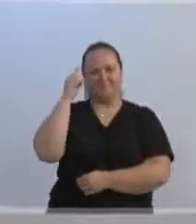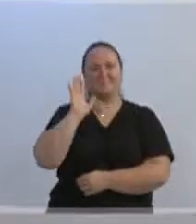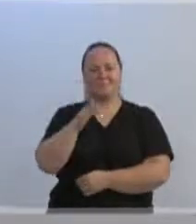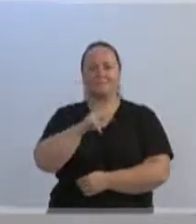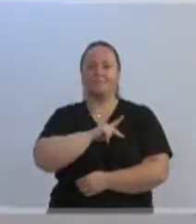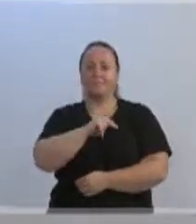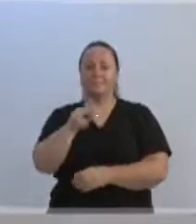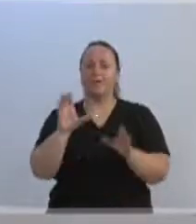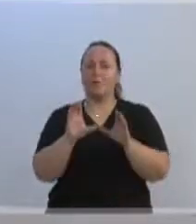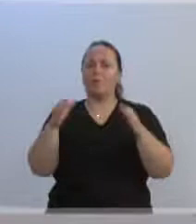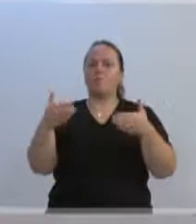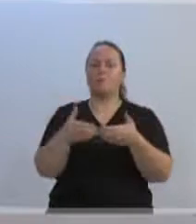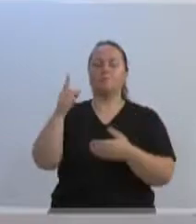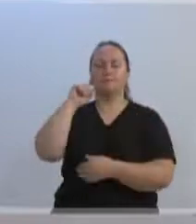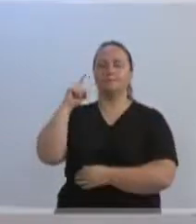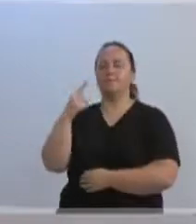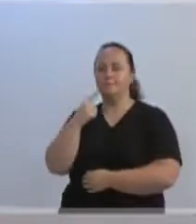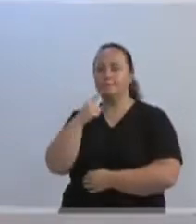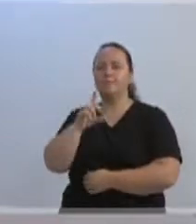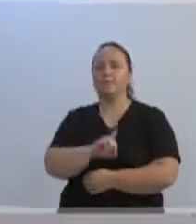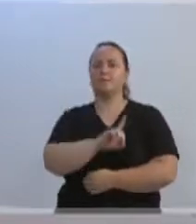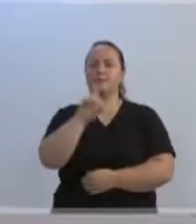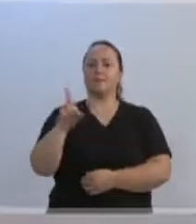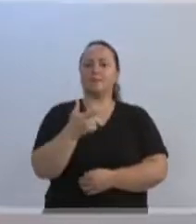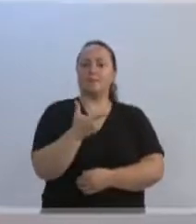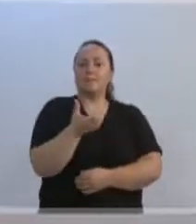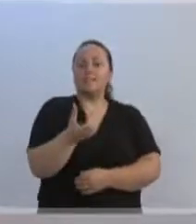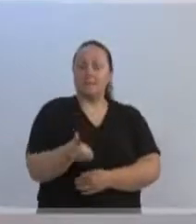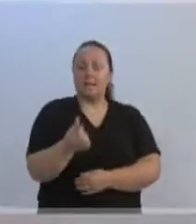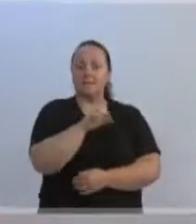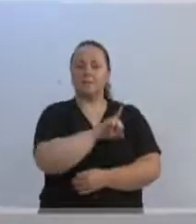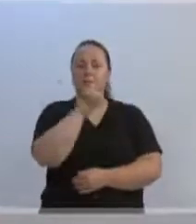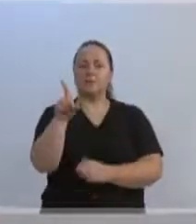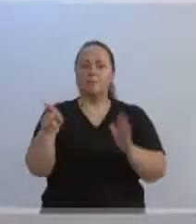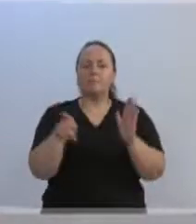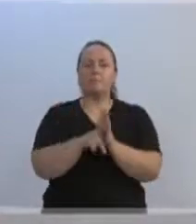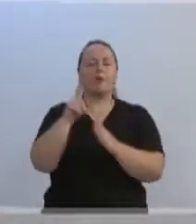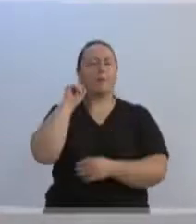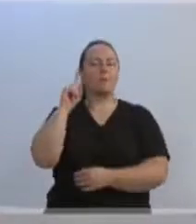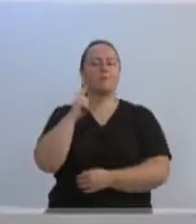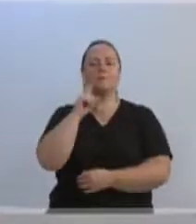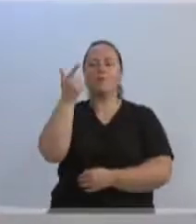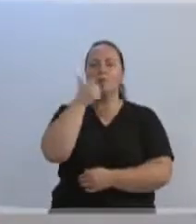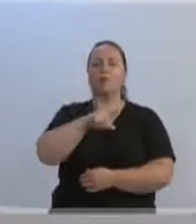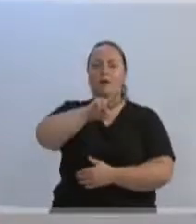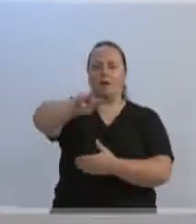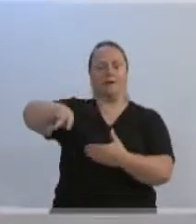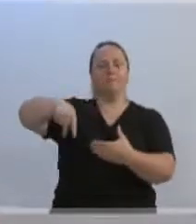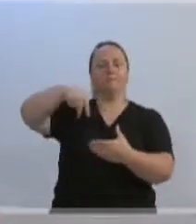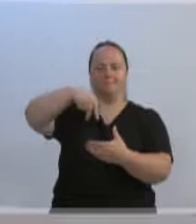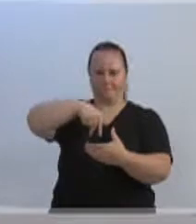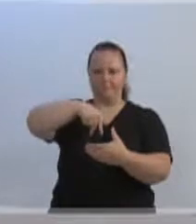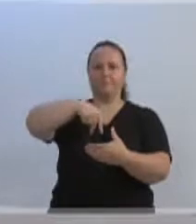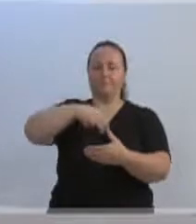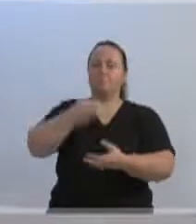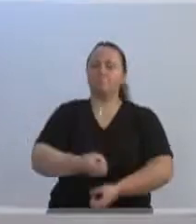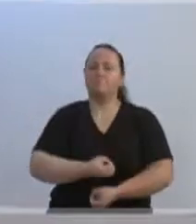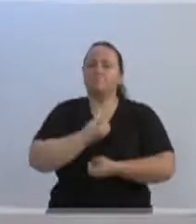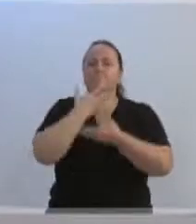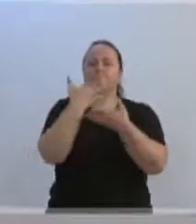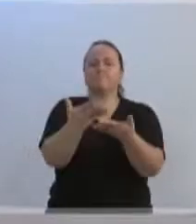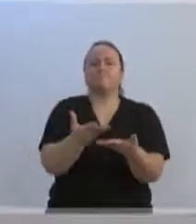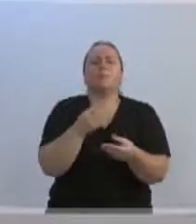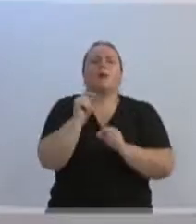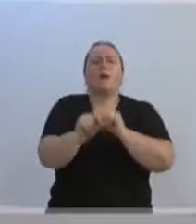dia 26 que o dia é dos surdos para que possam utilizar a tribuna livre e poder expor também as dificuldades